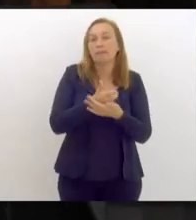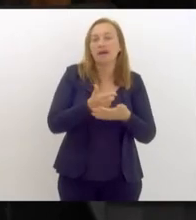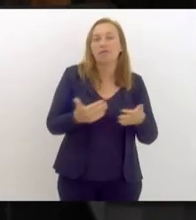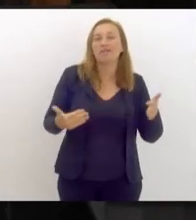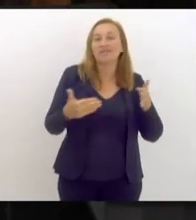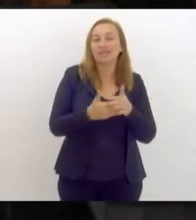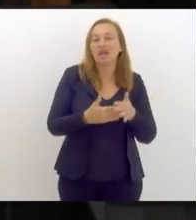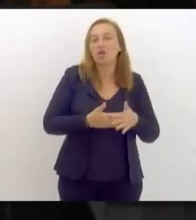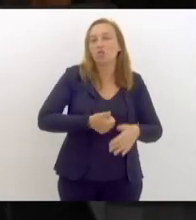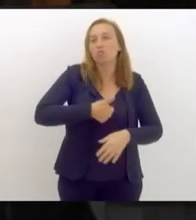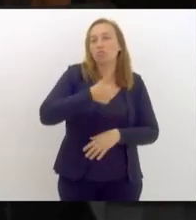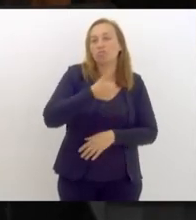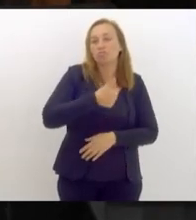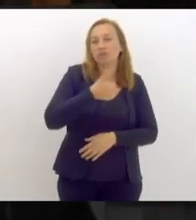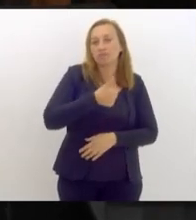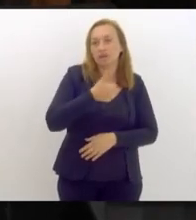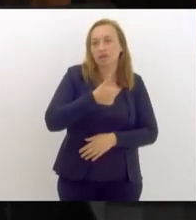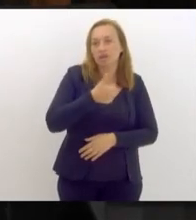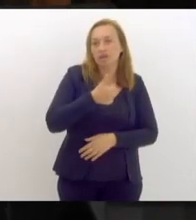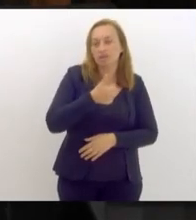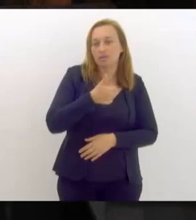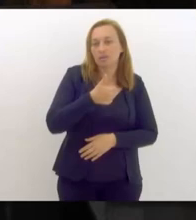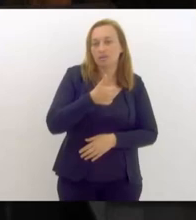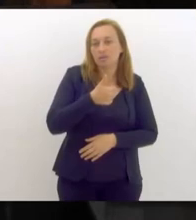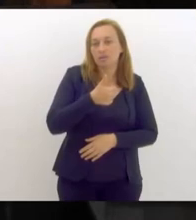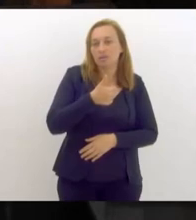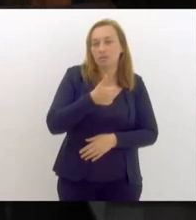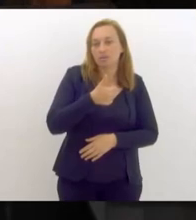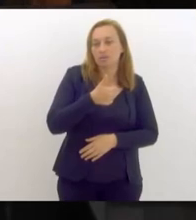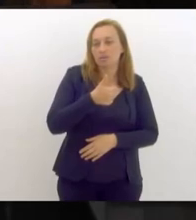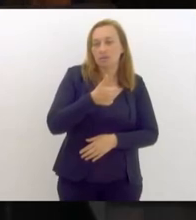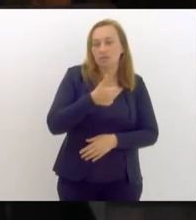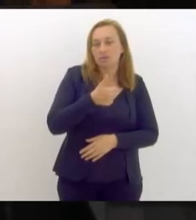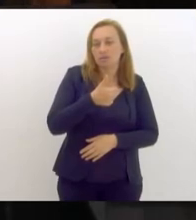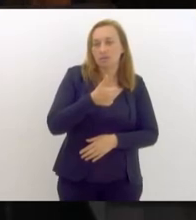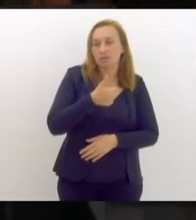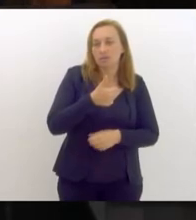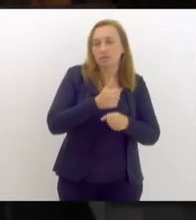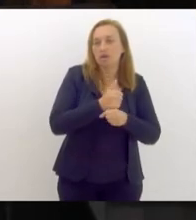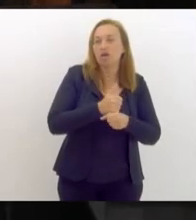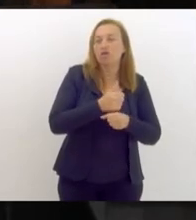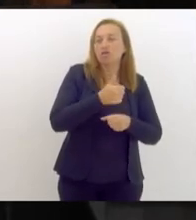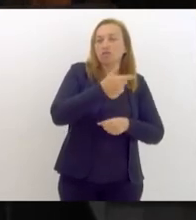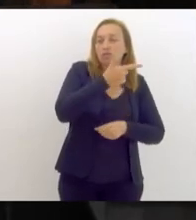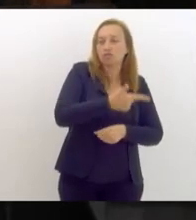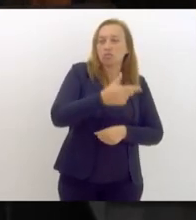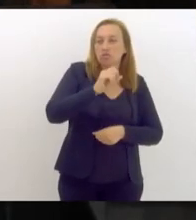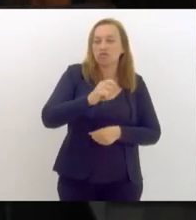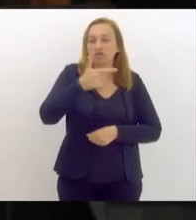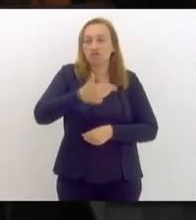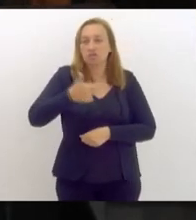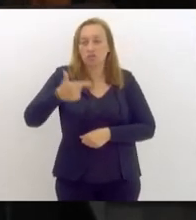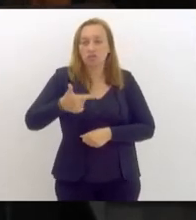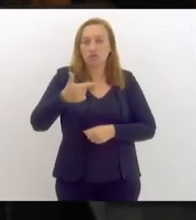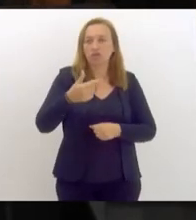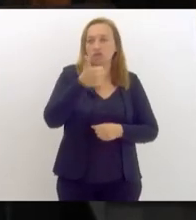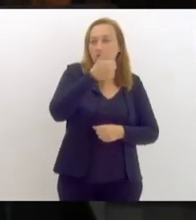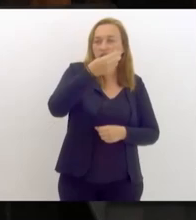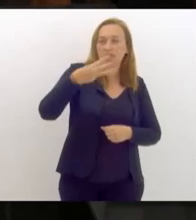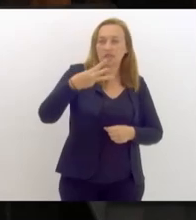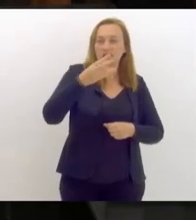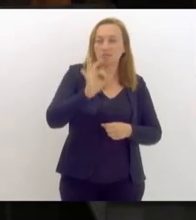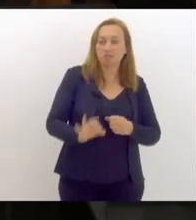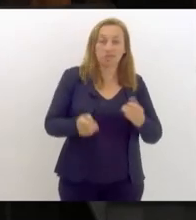o primeiro bimestre de 2022 13% e foi